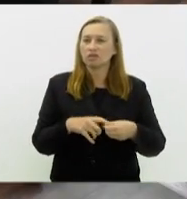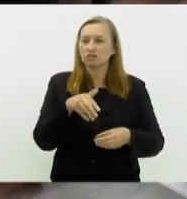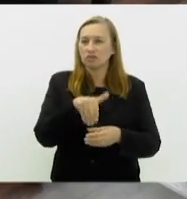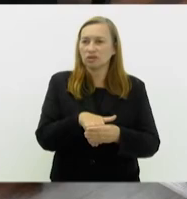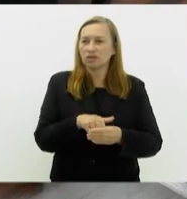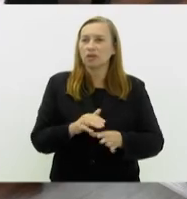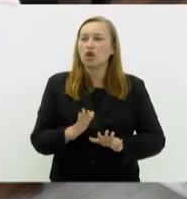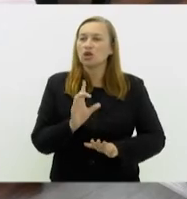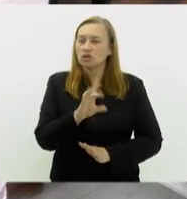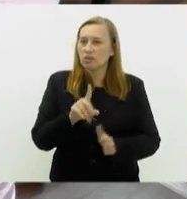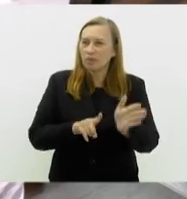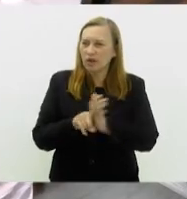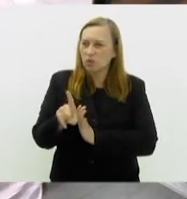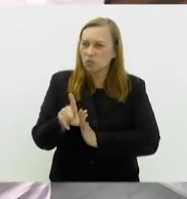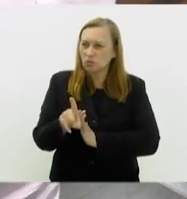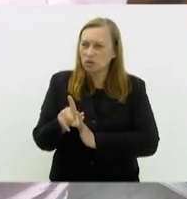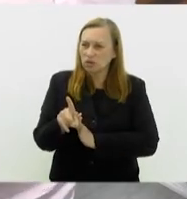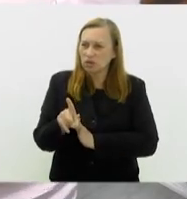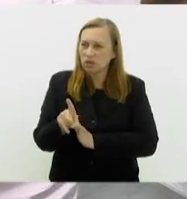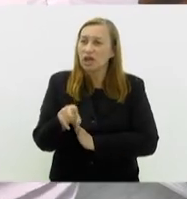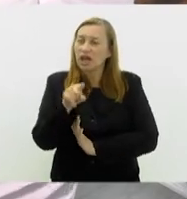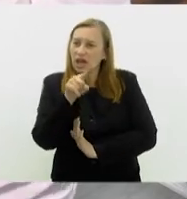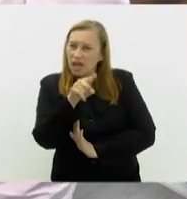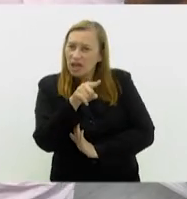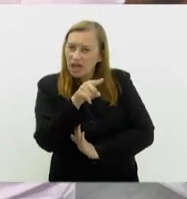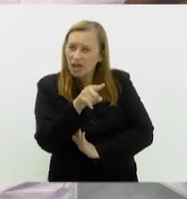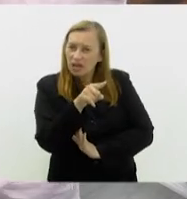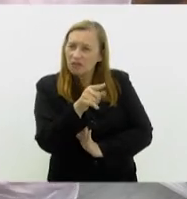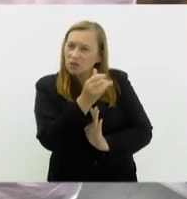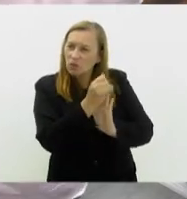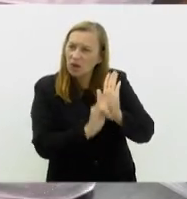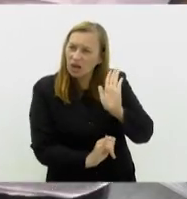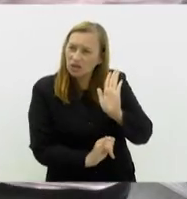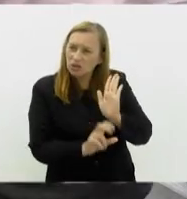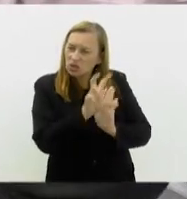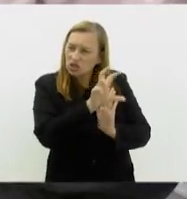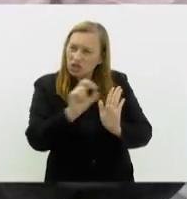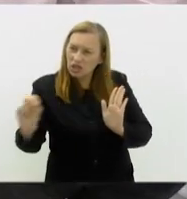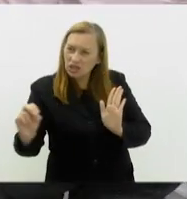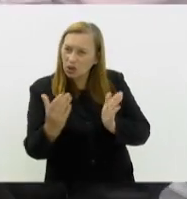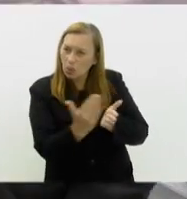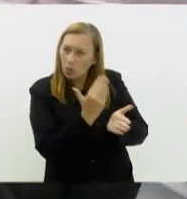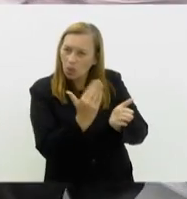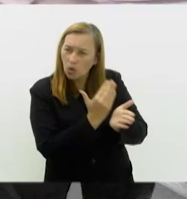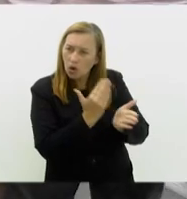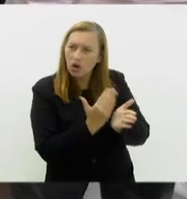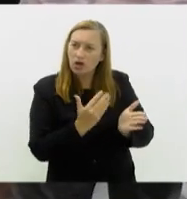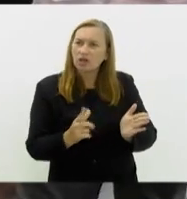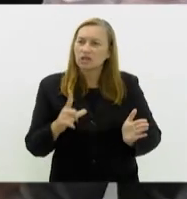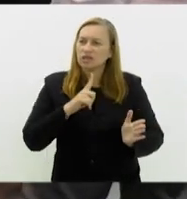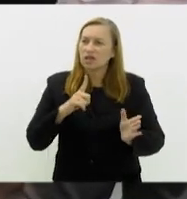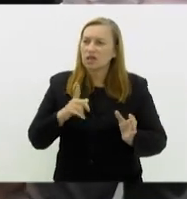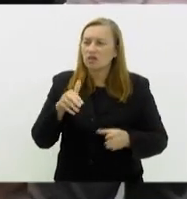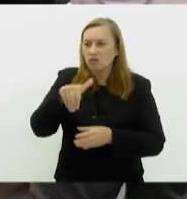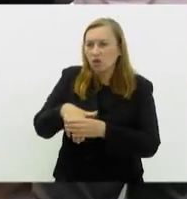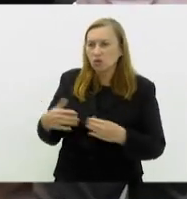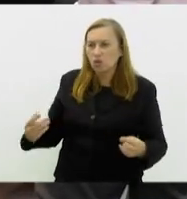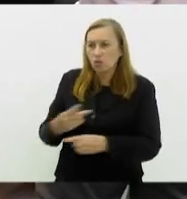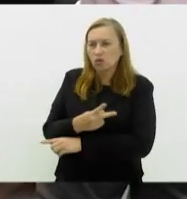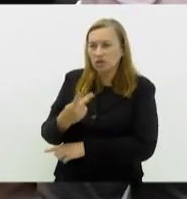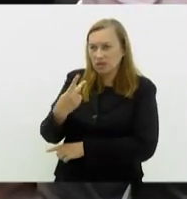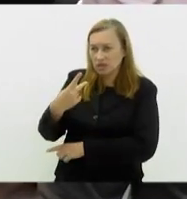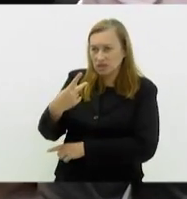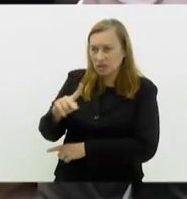uma pergunta aqui você ele fez um relatório de 500 páginas você tem seu voto divergente O